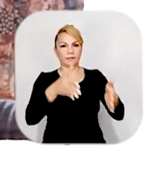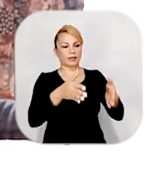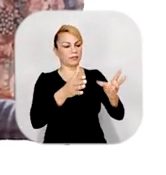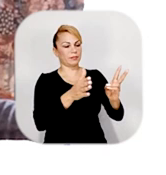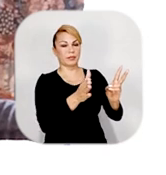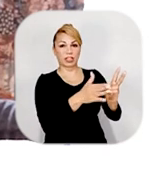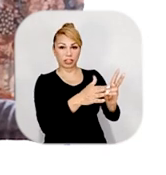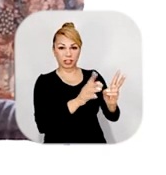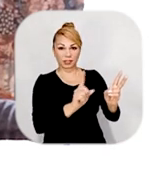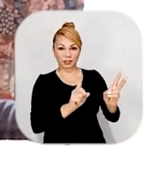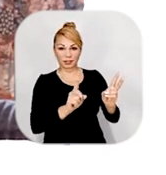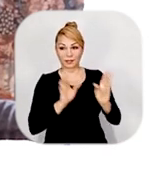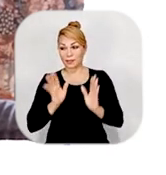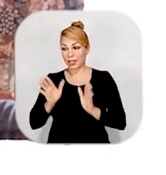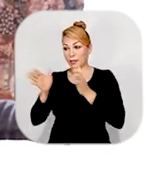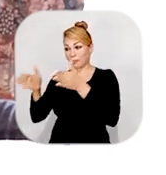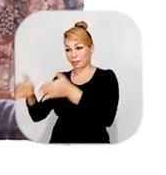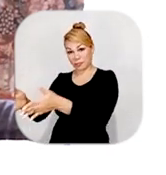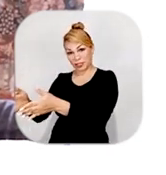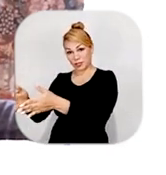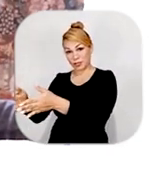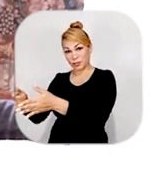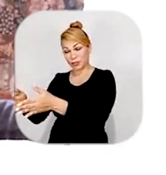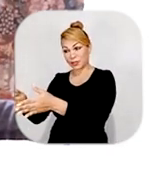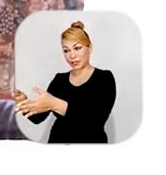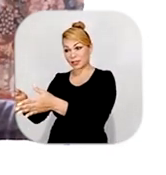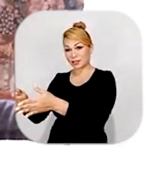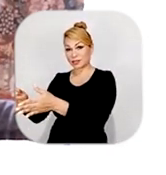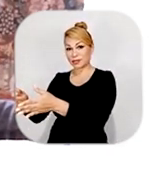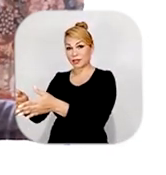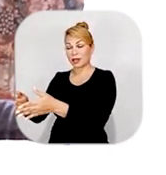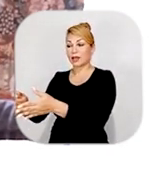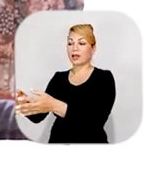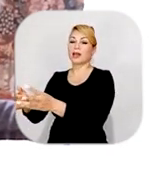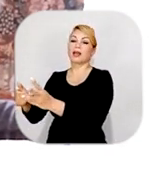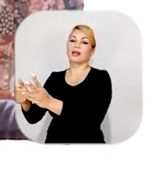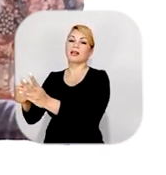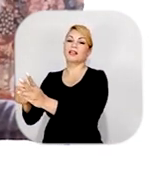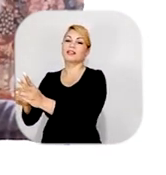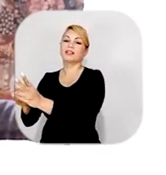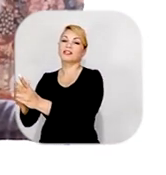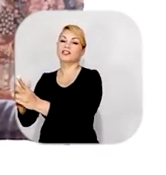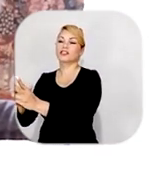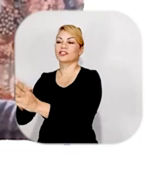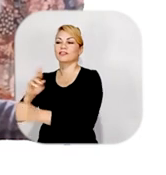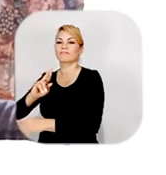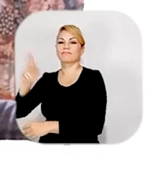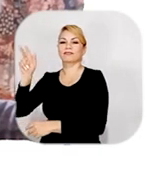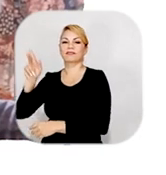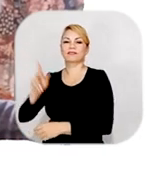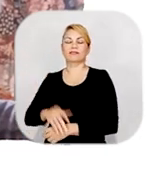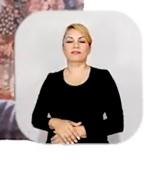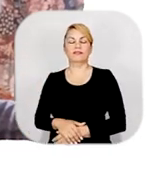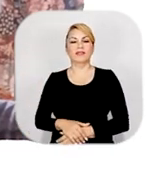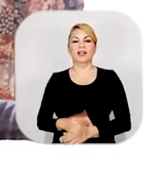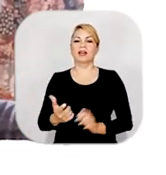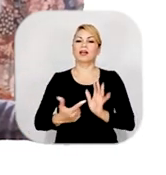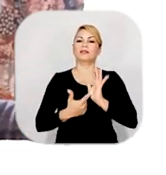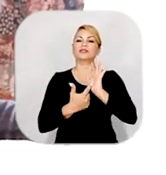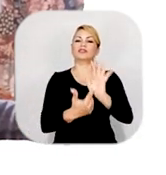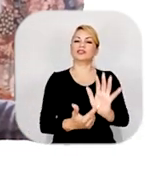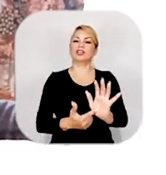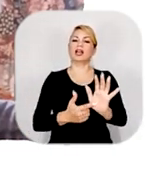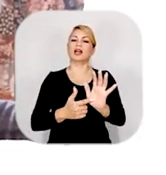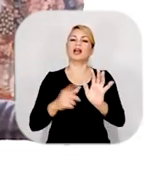não indígenas, que é para mostrar a riqueza e tudo que a gente tem feito aí no